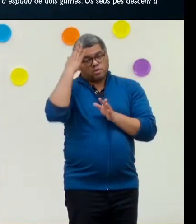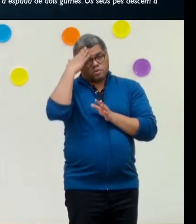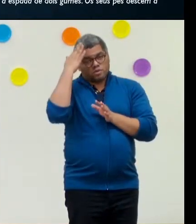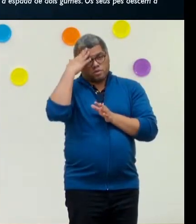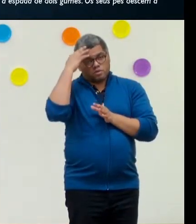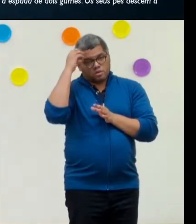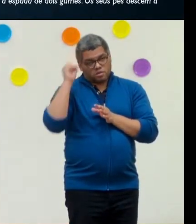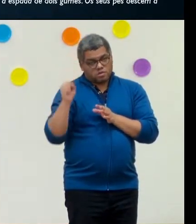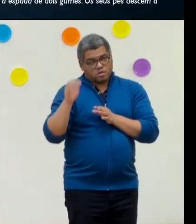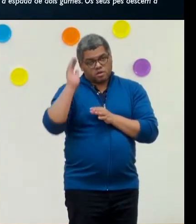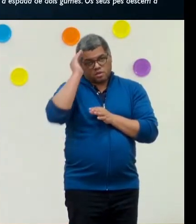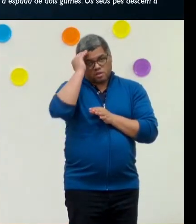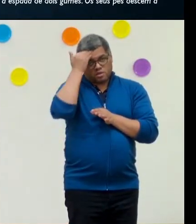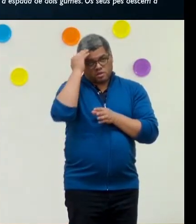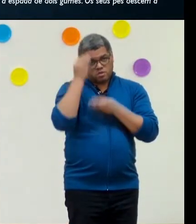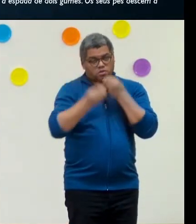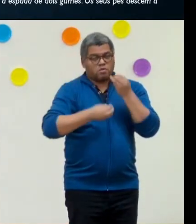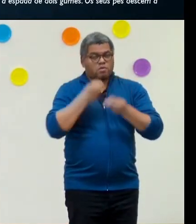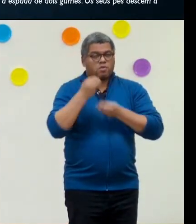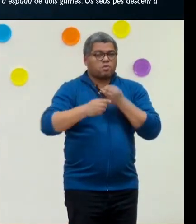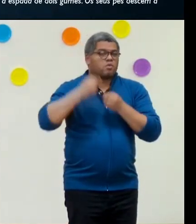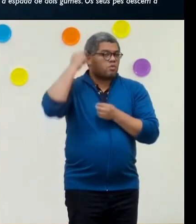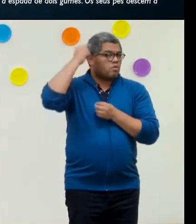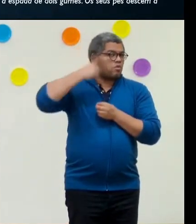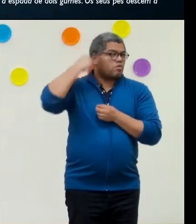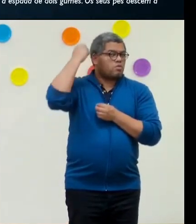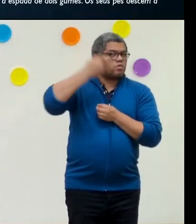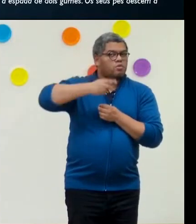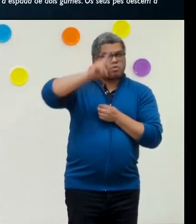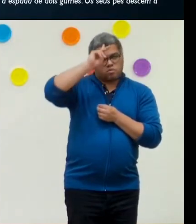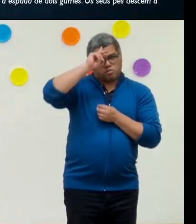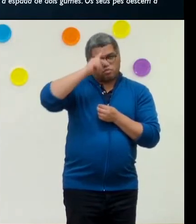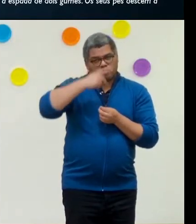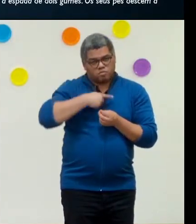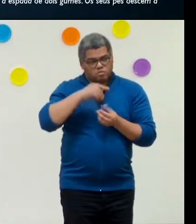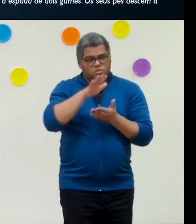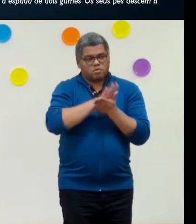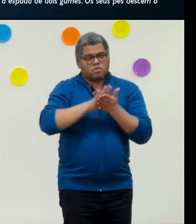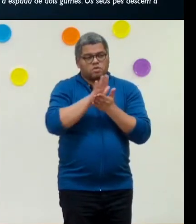como loucura de se autodestruir.